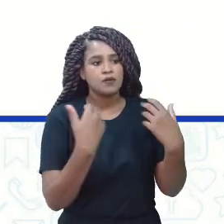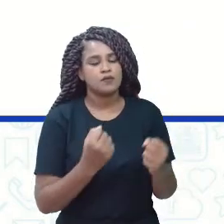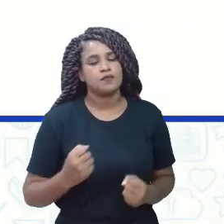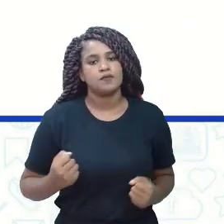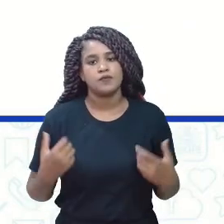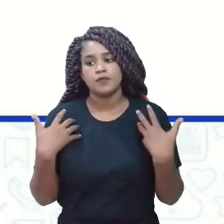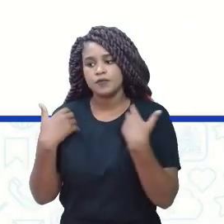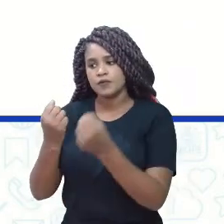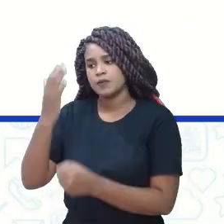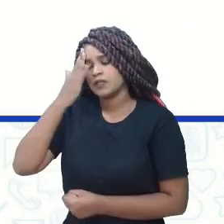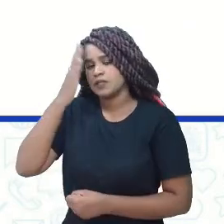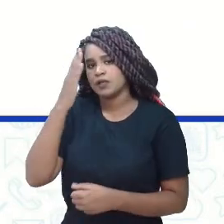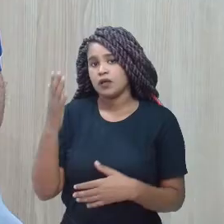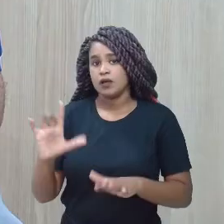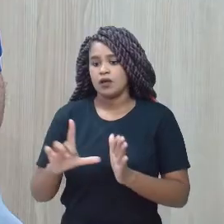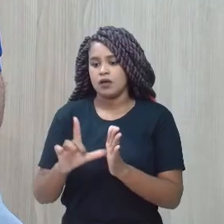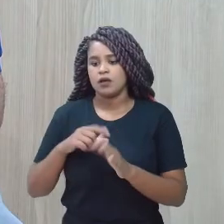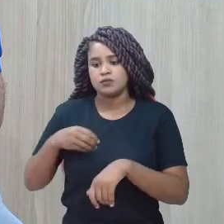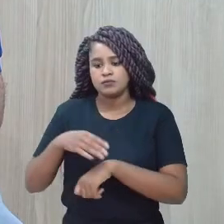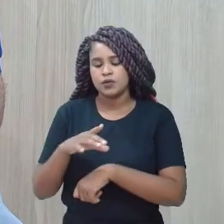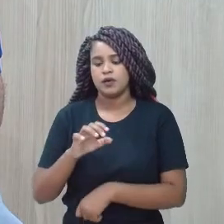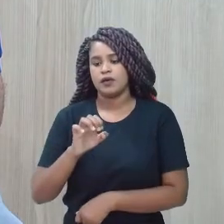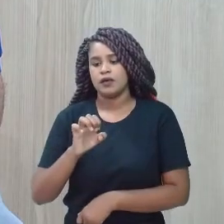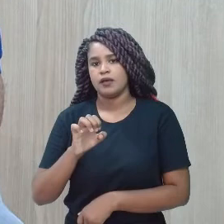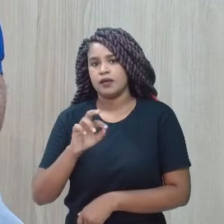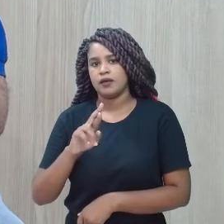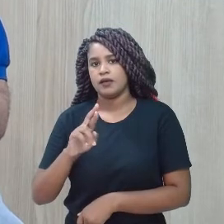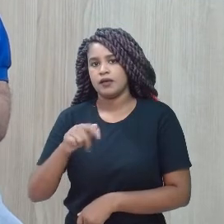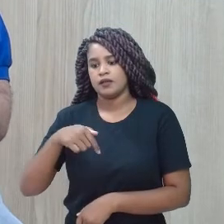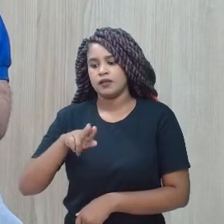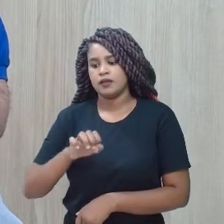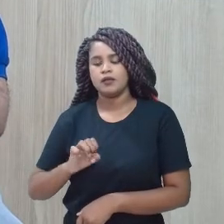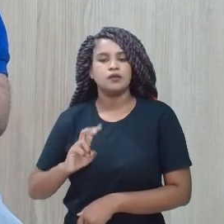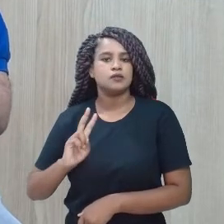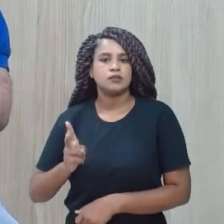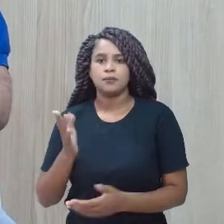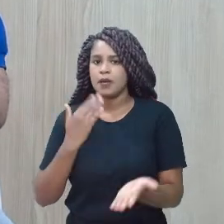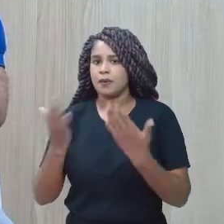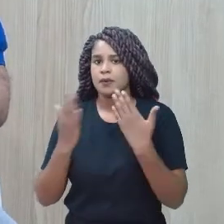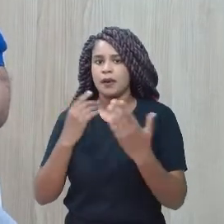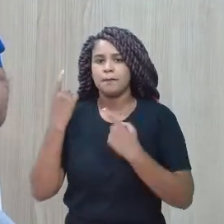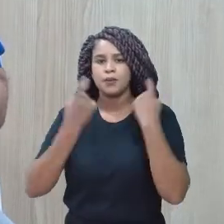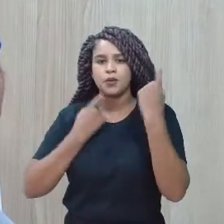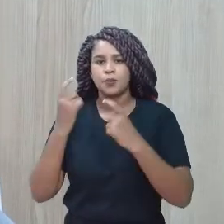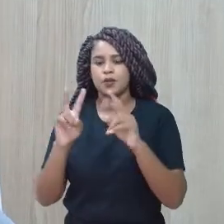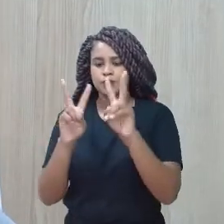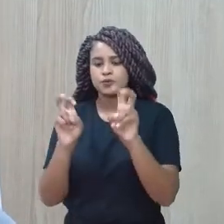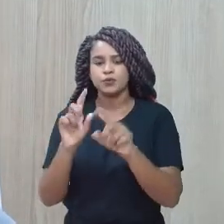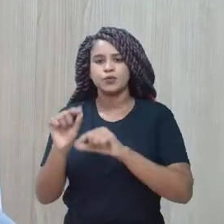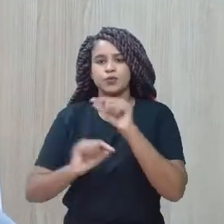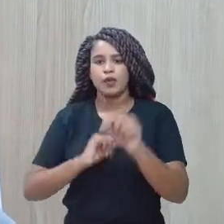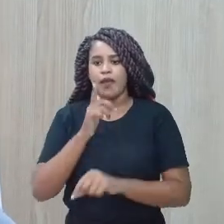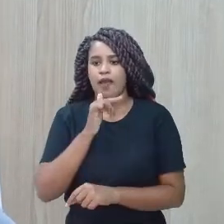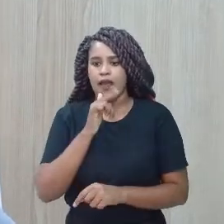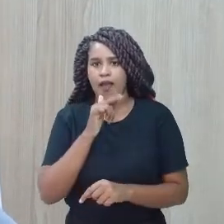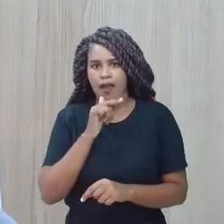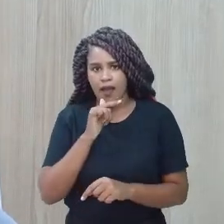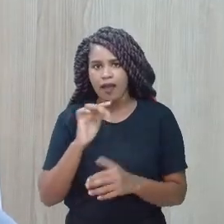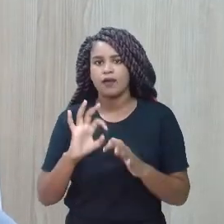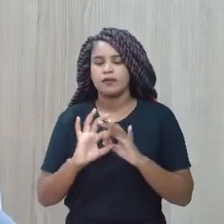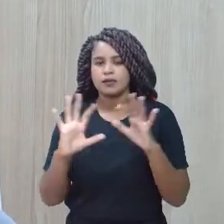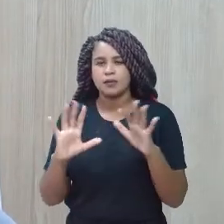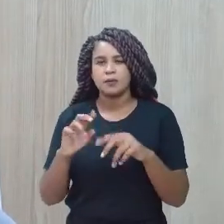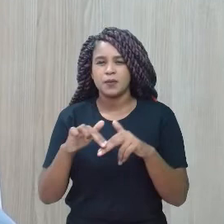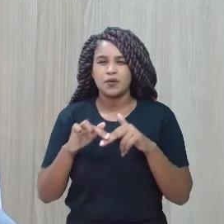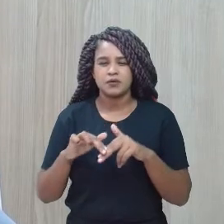eu vou passar aqui os recadinhos. Chegou aqui o Eric falando bastante aqui conosco, preocupado com essa questão da disponibilidade baixa,